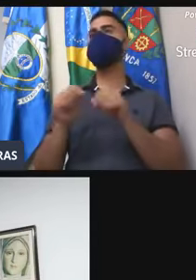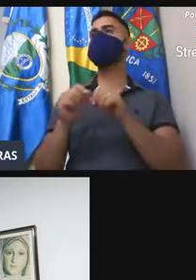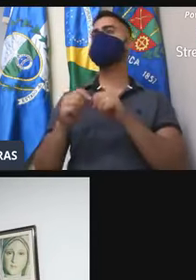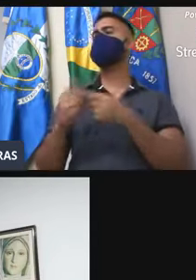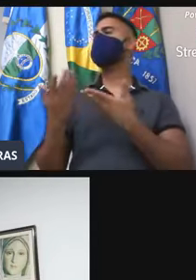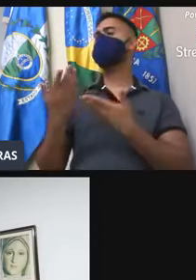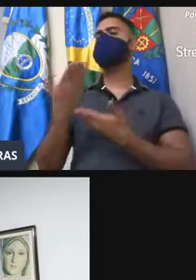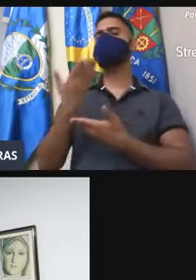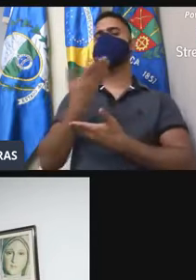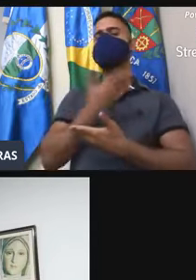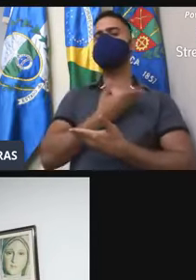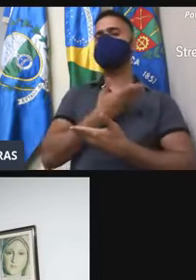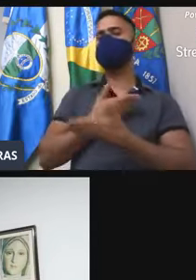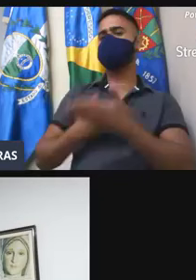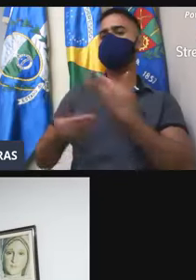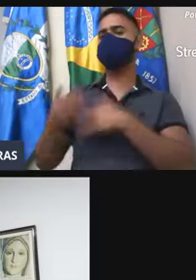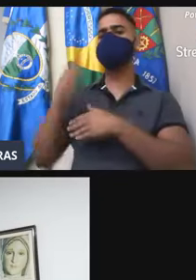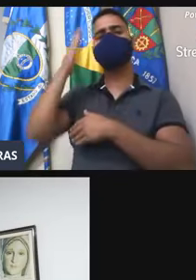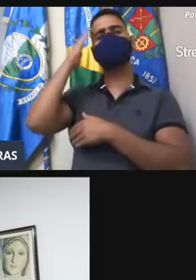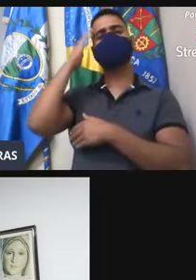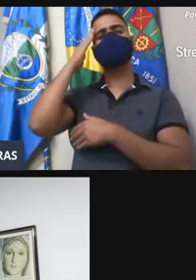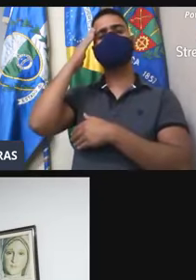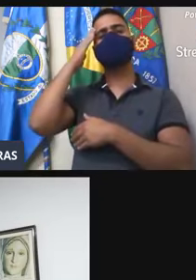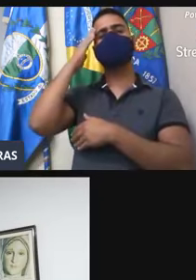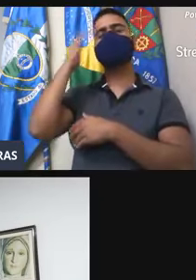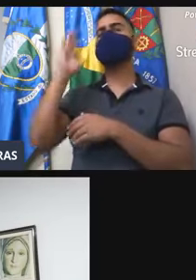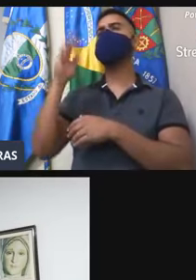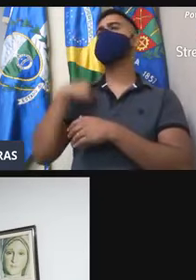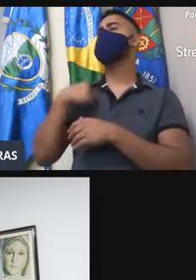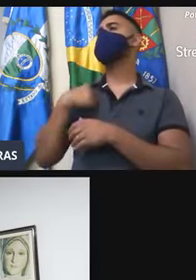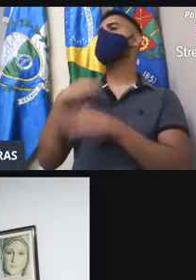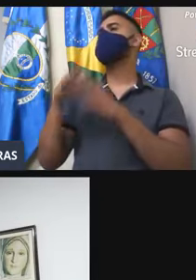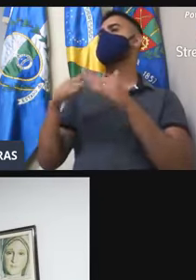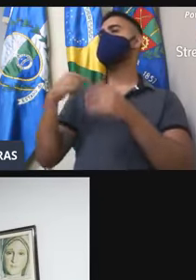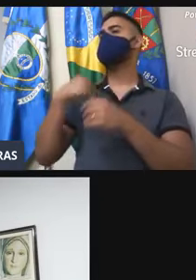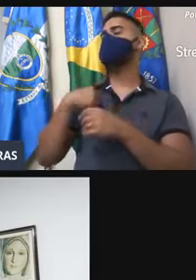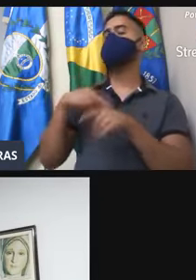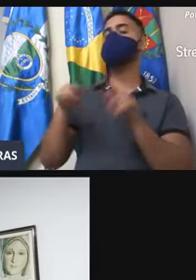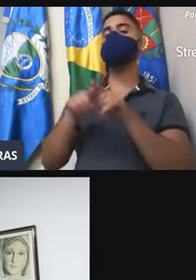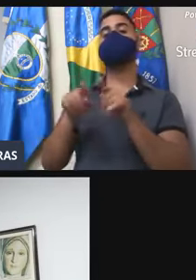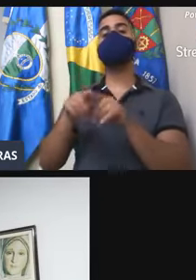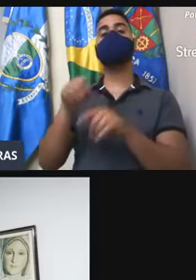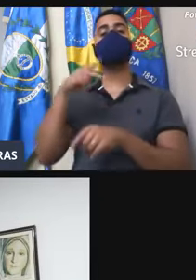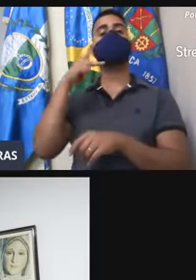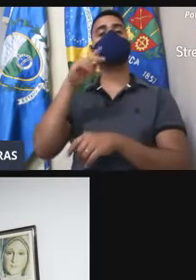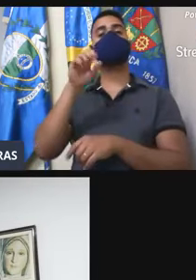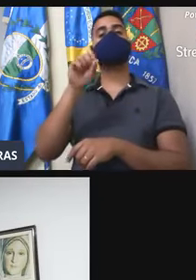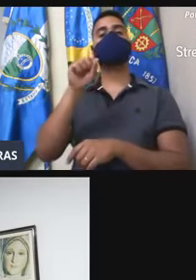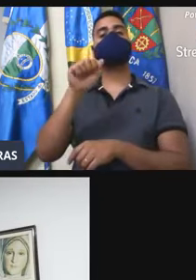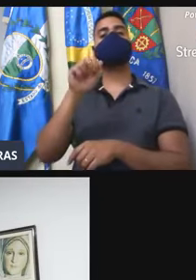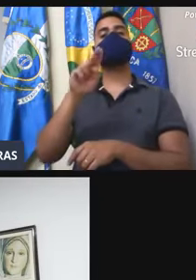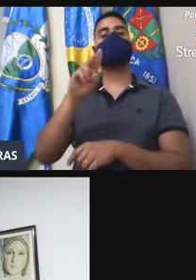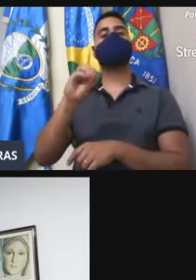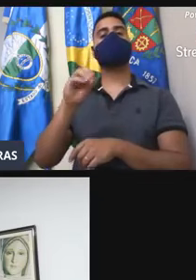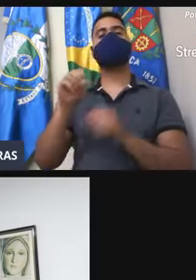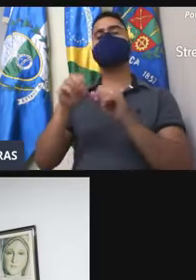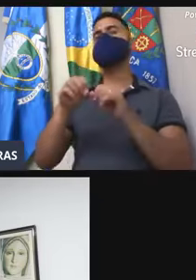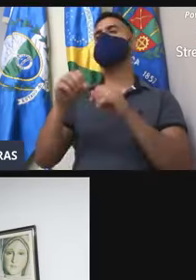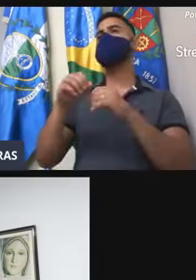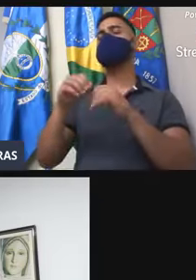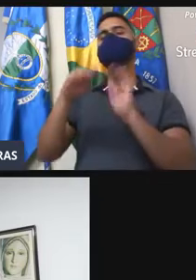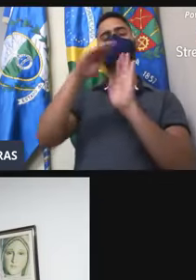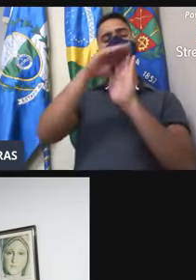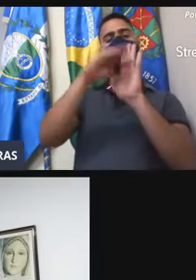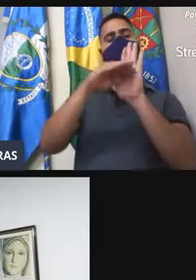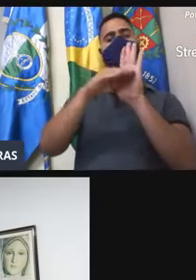amistosa. Eu não sei se você sabe, mas foi uma iniciativa minha e do vereador Dr. Saulo que a gente criasse um cronograma